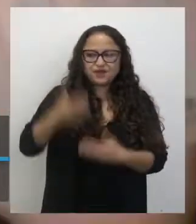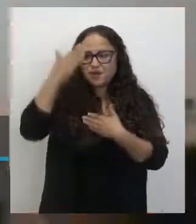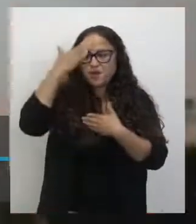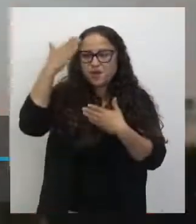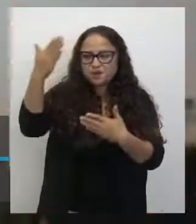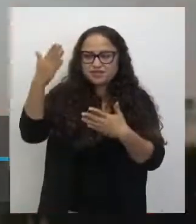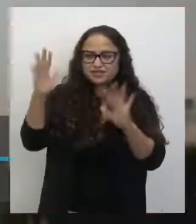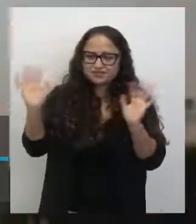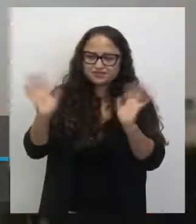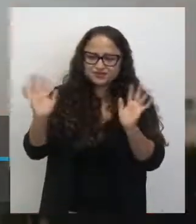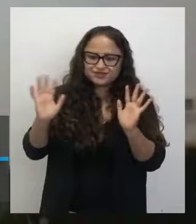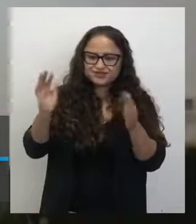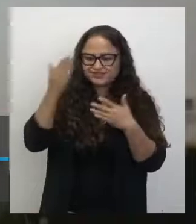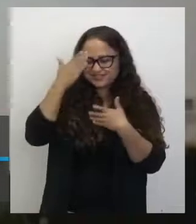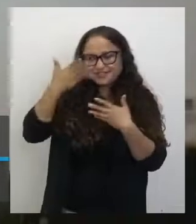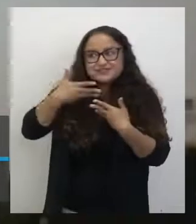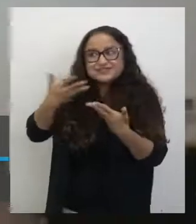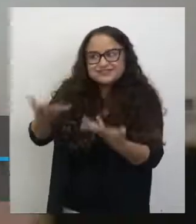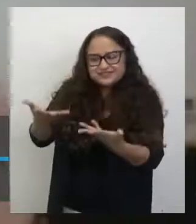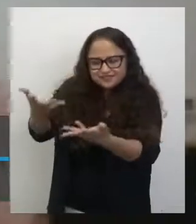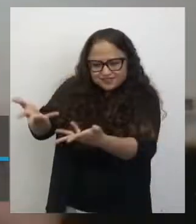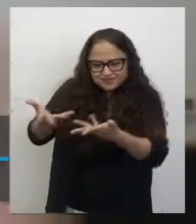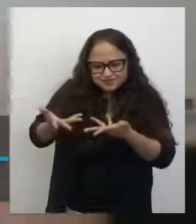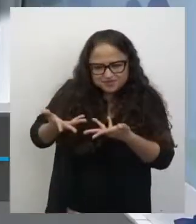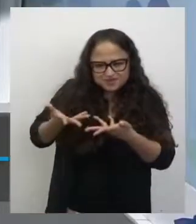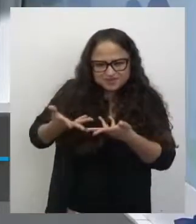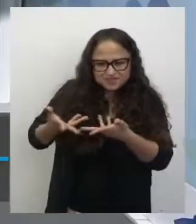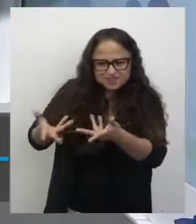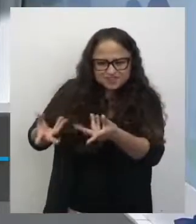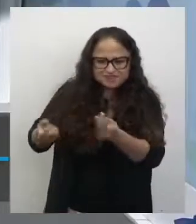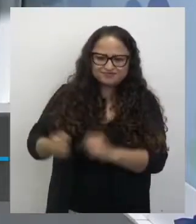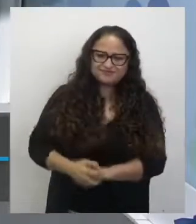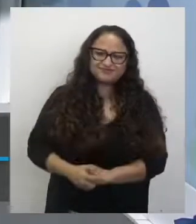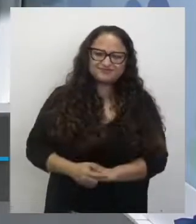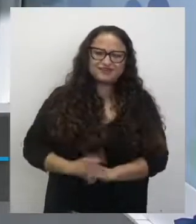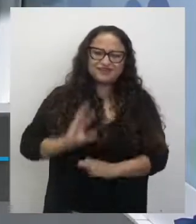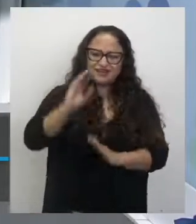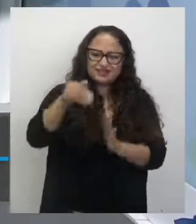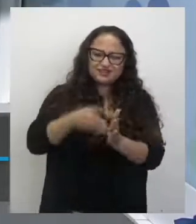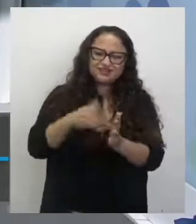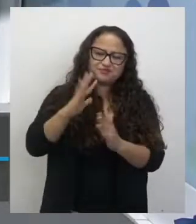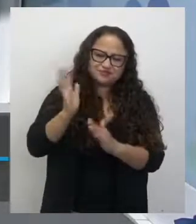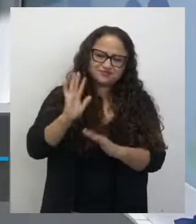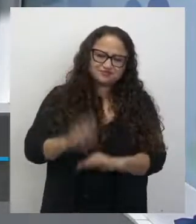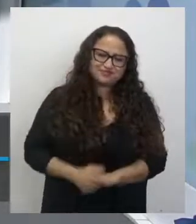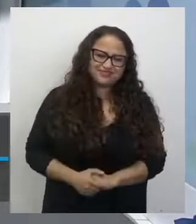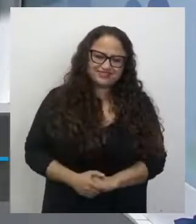vocês também, tá? Eu que agradeço essa oportunidade. Até logo. Espero ter ajudado.